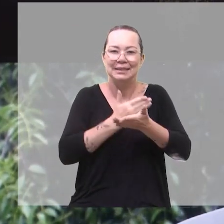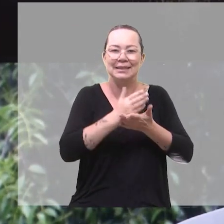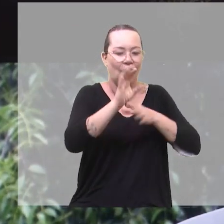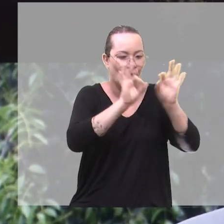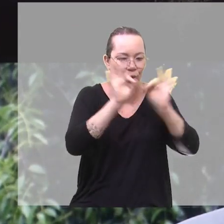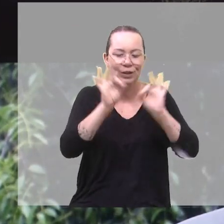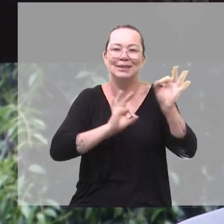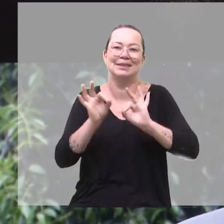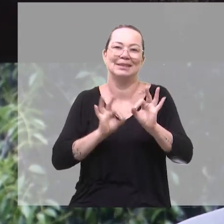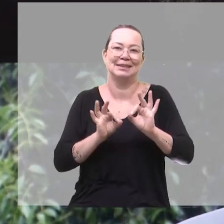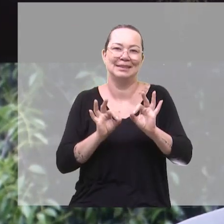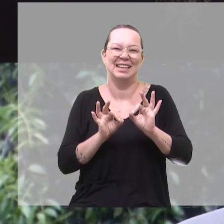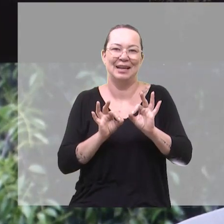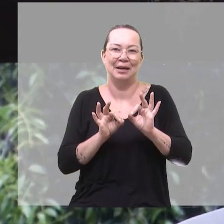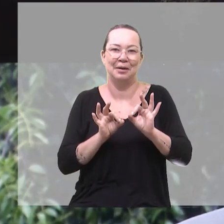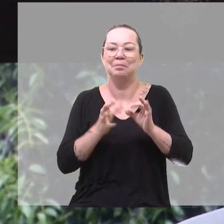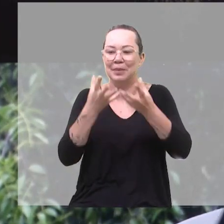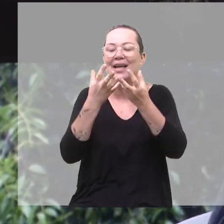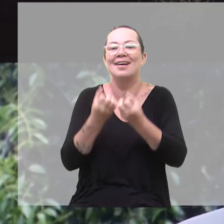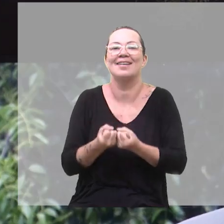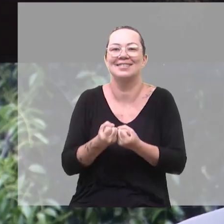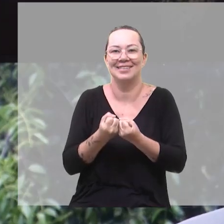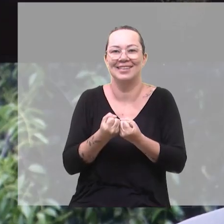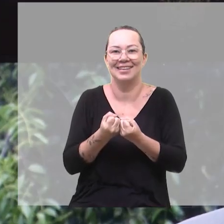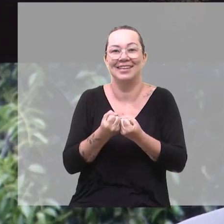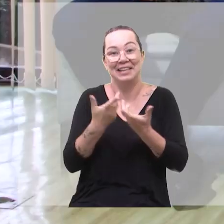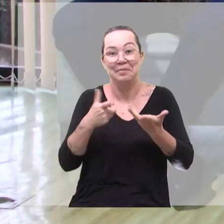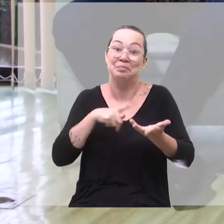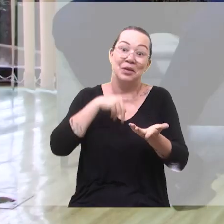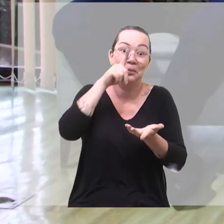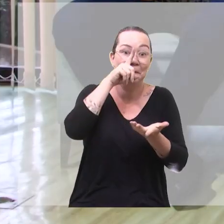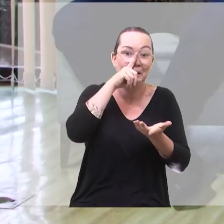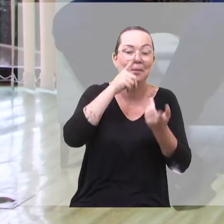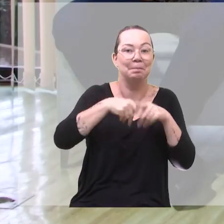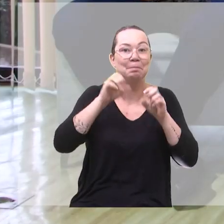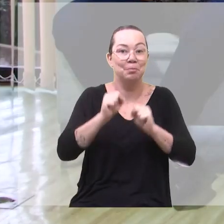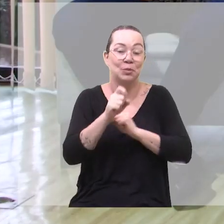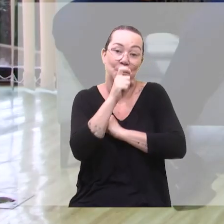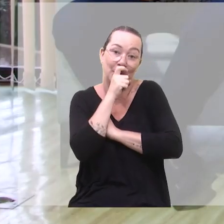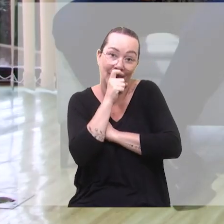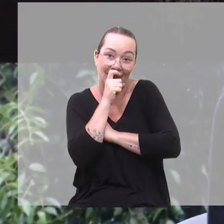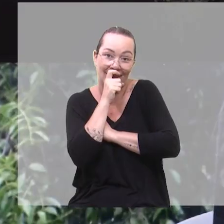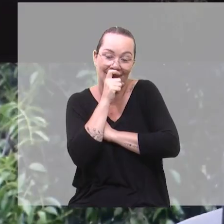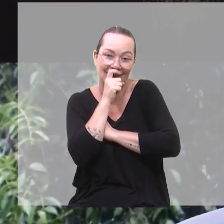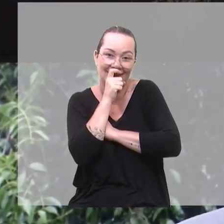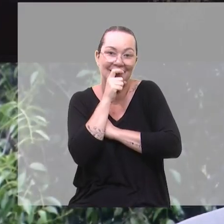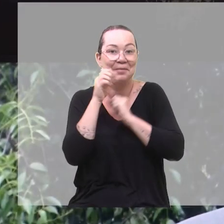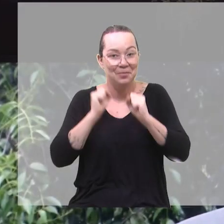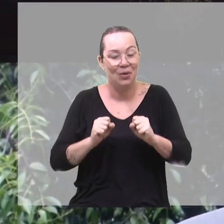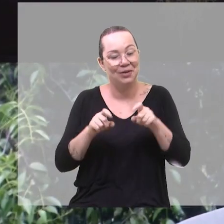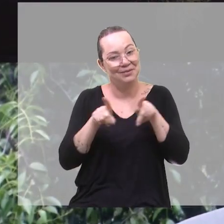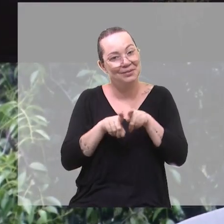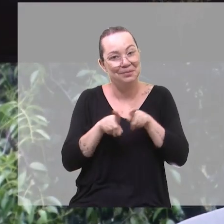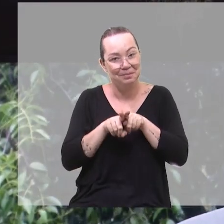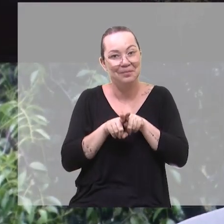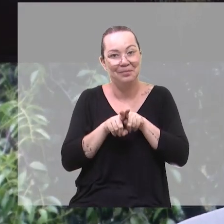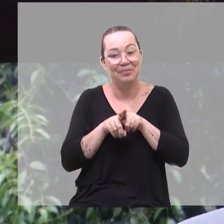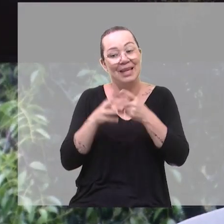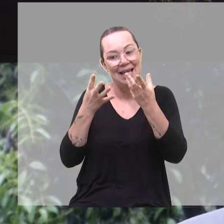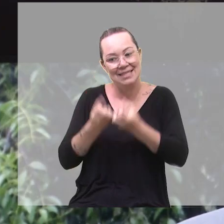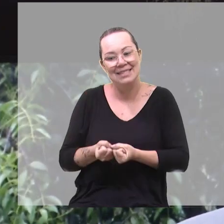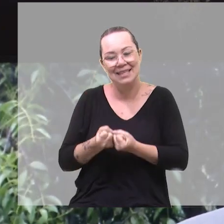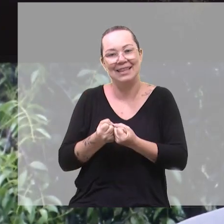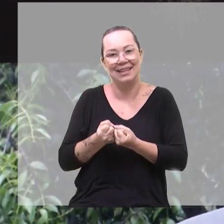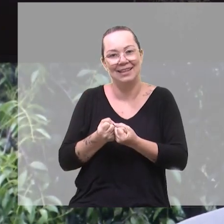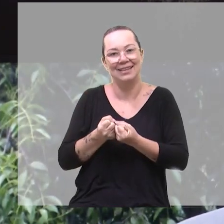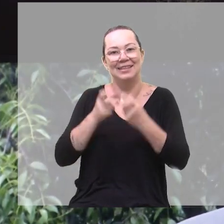que a gente possa acolher esse exemplo assim maternal, né? Tem uma mãe, mas pode ser um pai também que está aí abraçando,